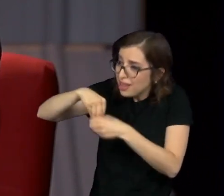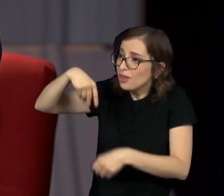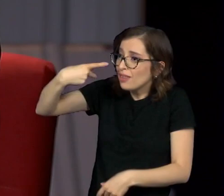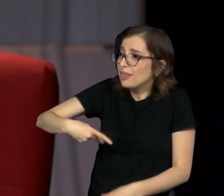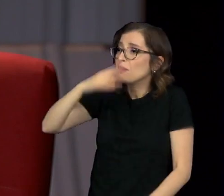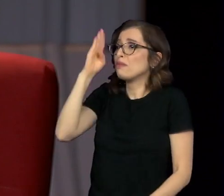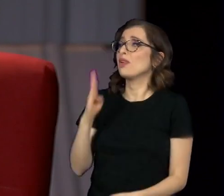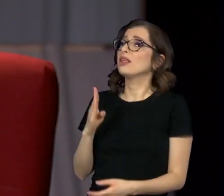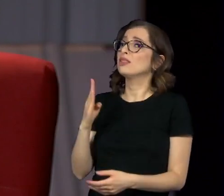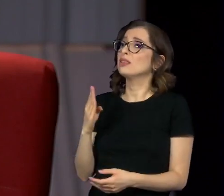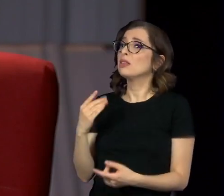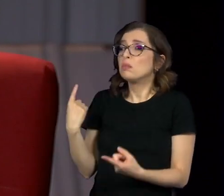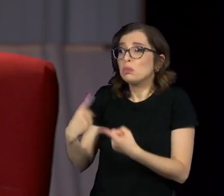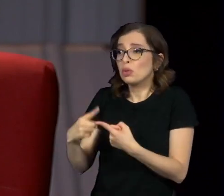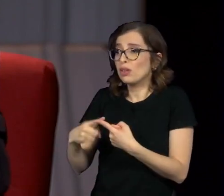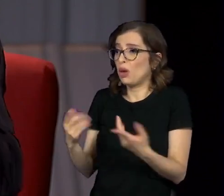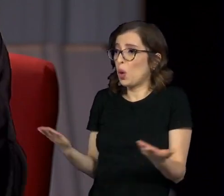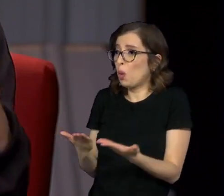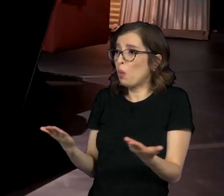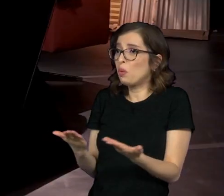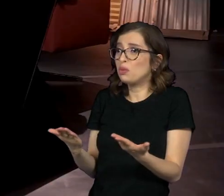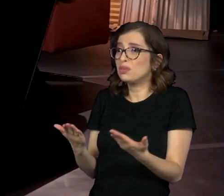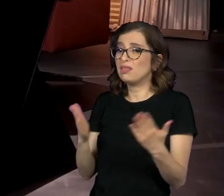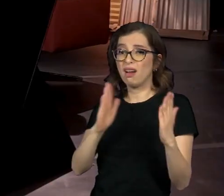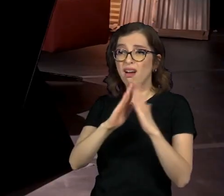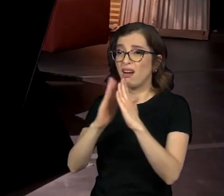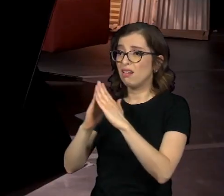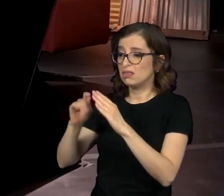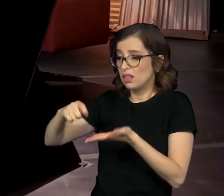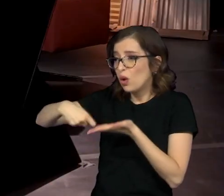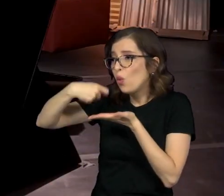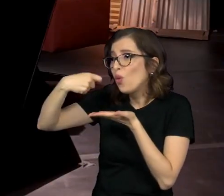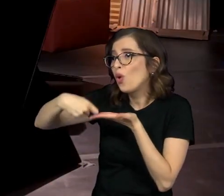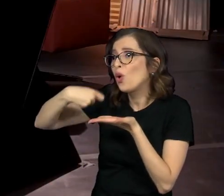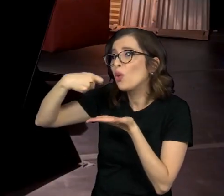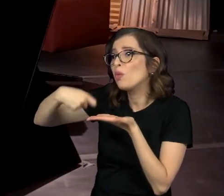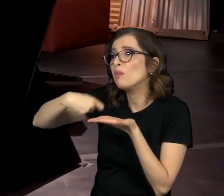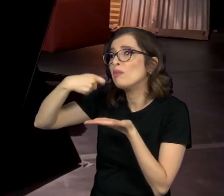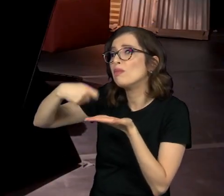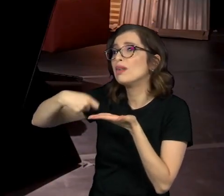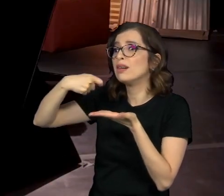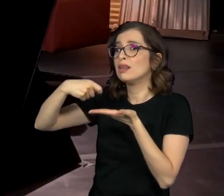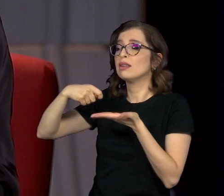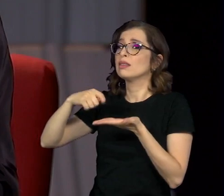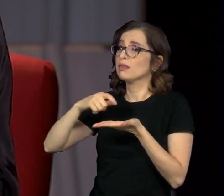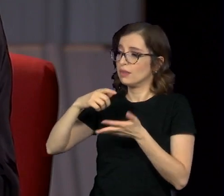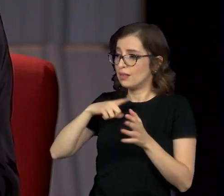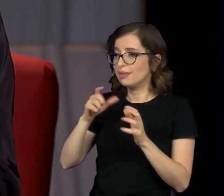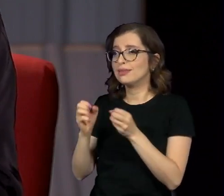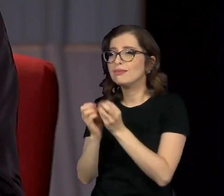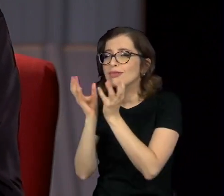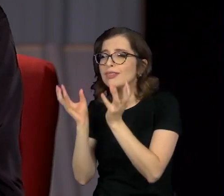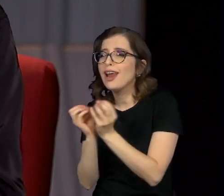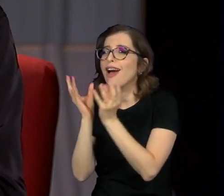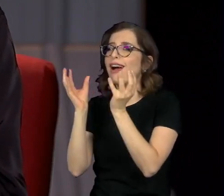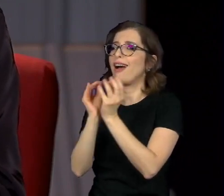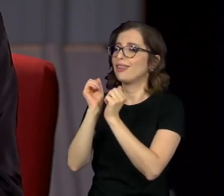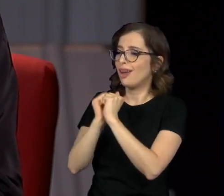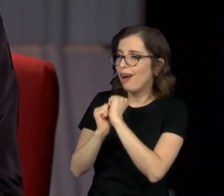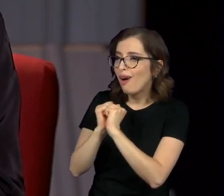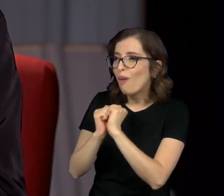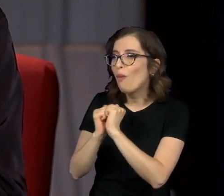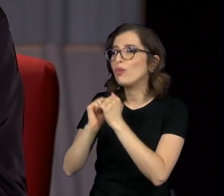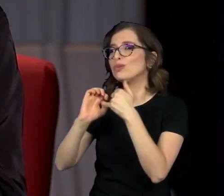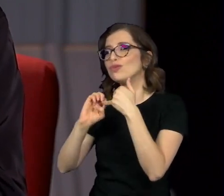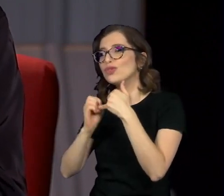nossa mesa, que nós consumimos, a horticultura, o arroz, o feijão,